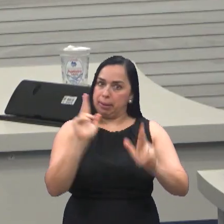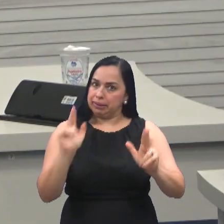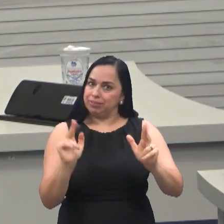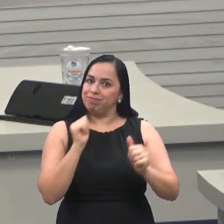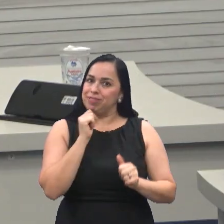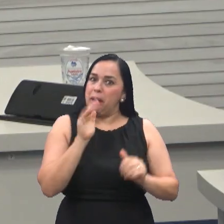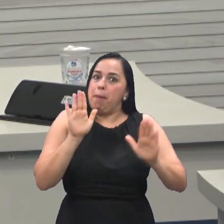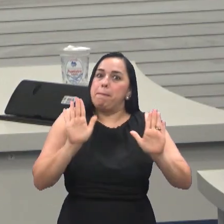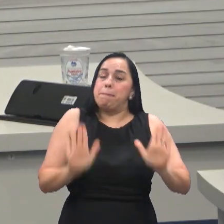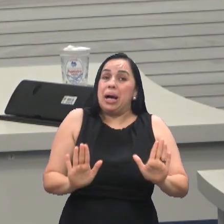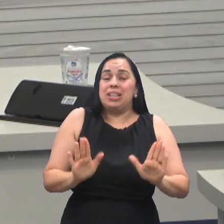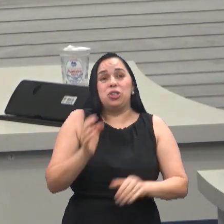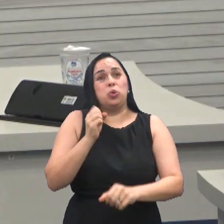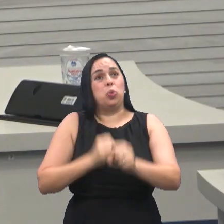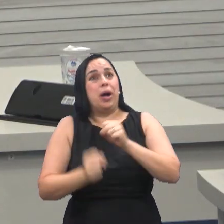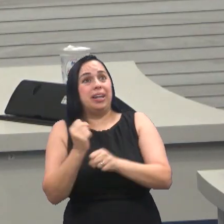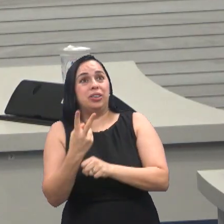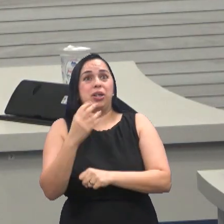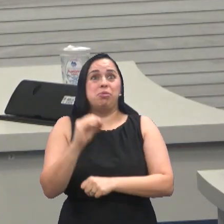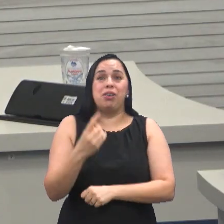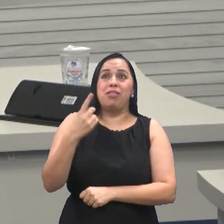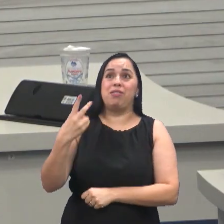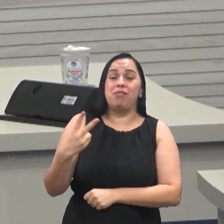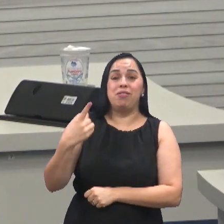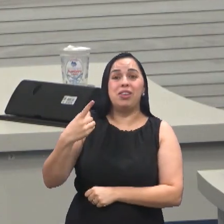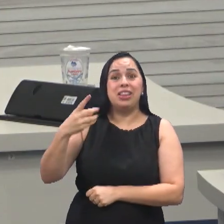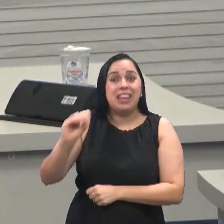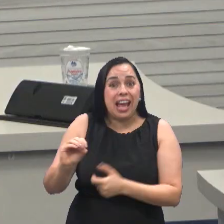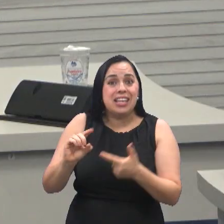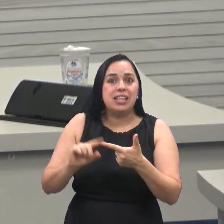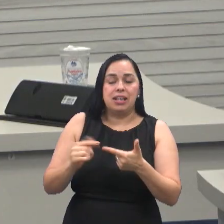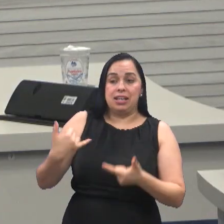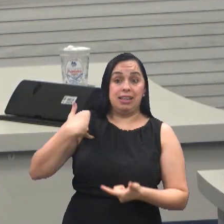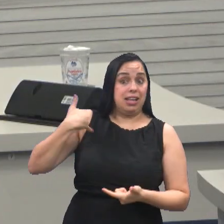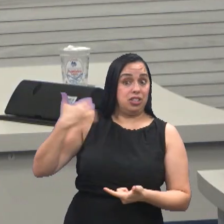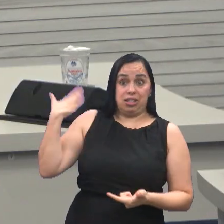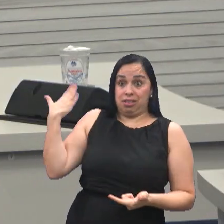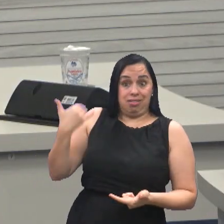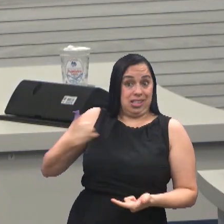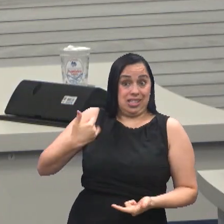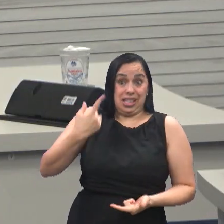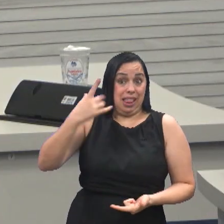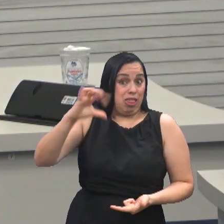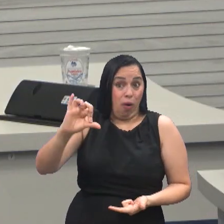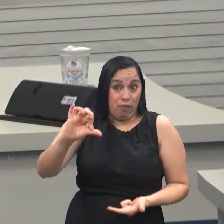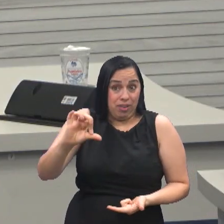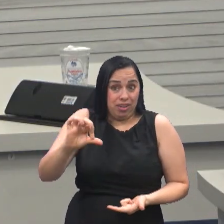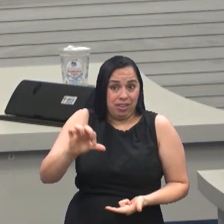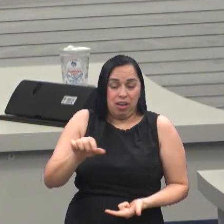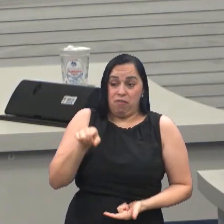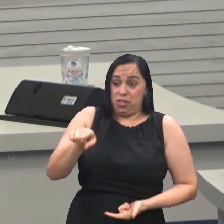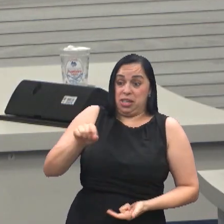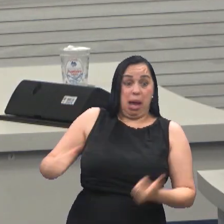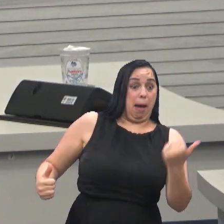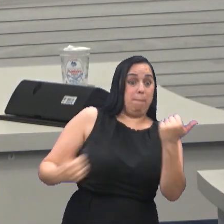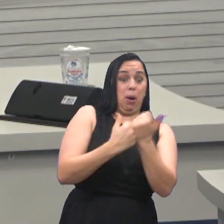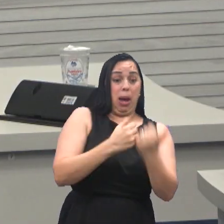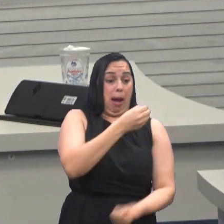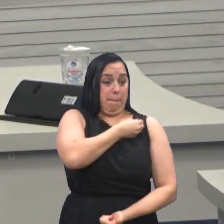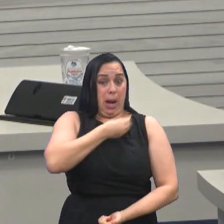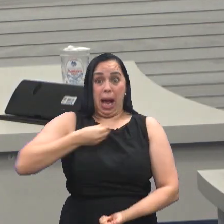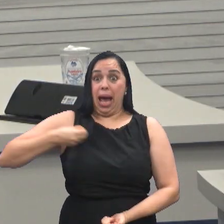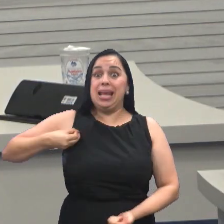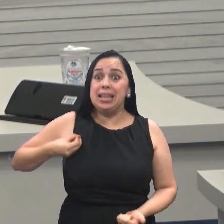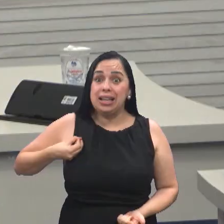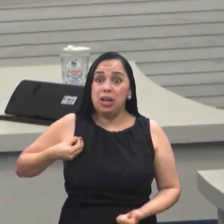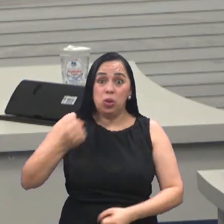você me traz coisas de 2021, de 2010, do menino de 19 anos, e fala, você apoiou a Marina em 2019, quando você apoiou a Marina